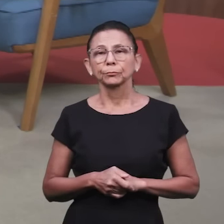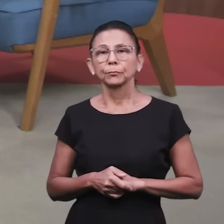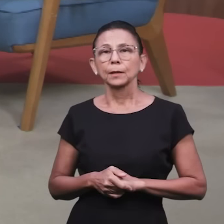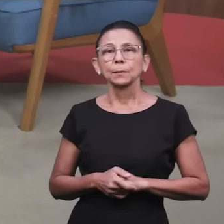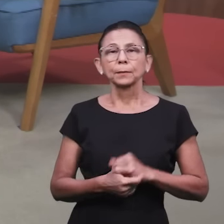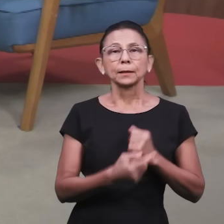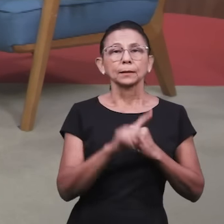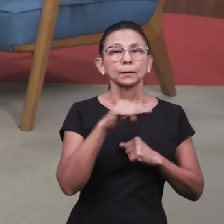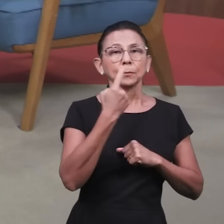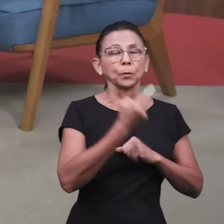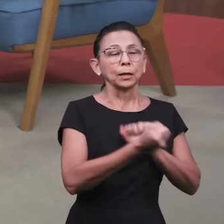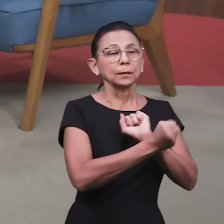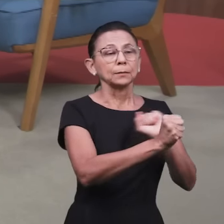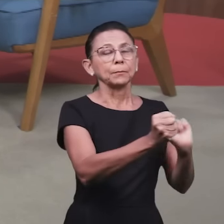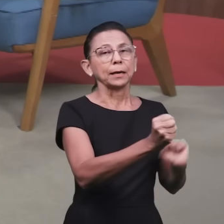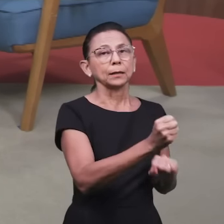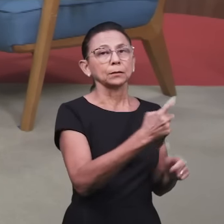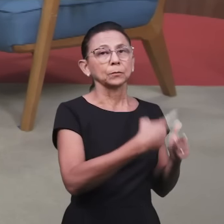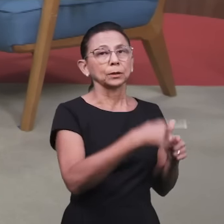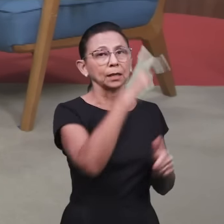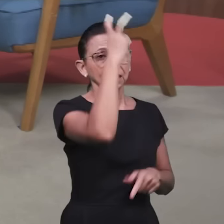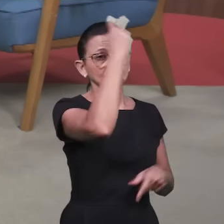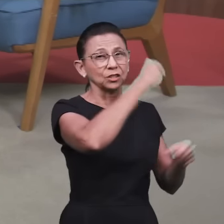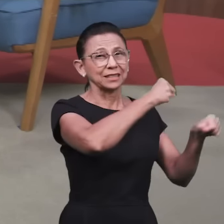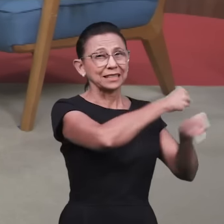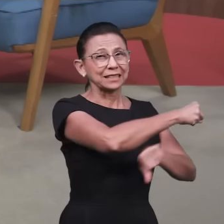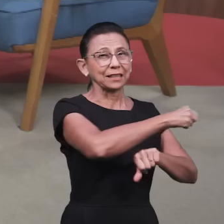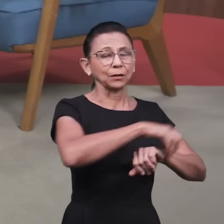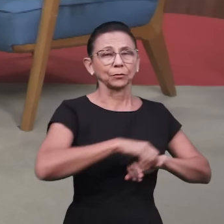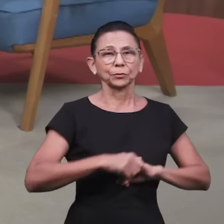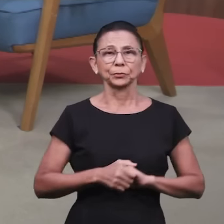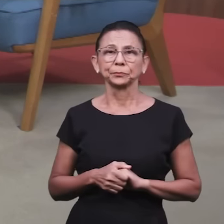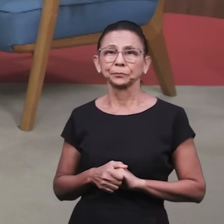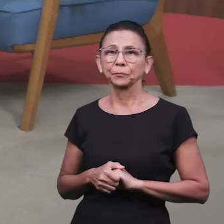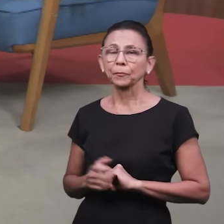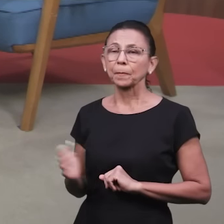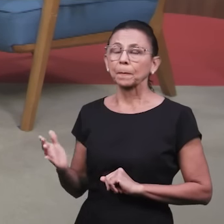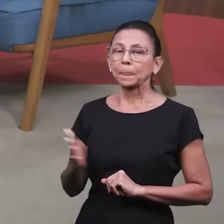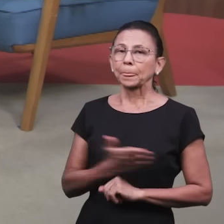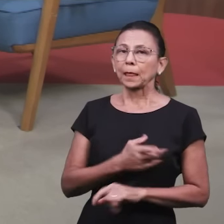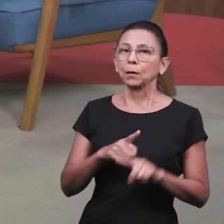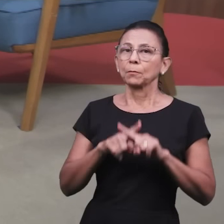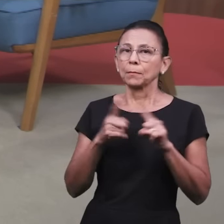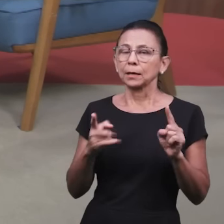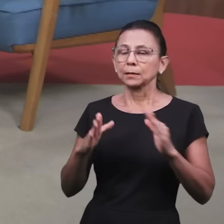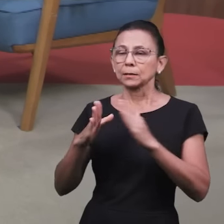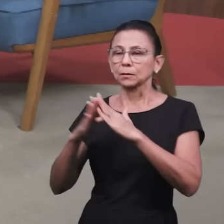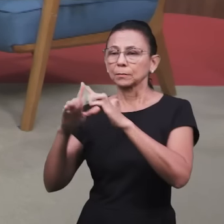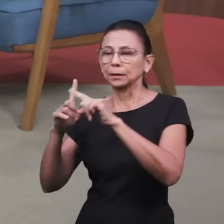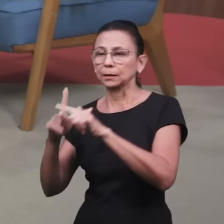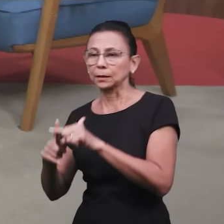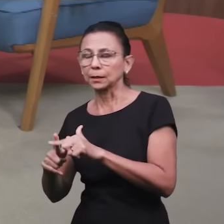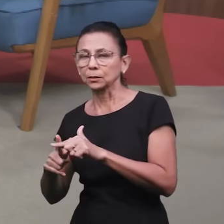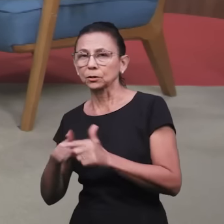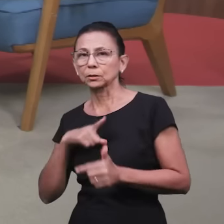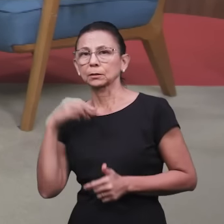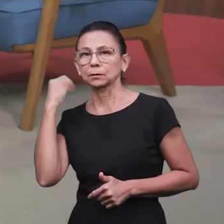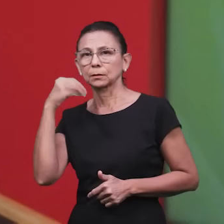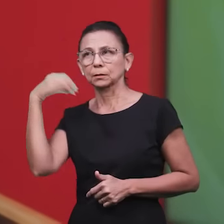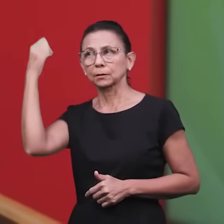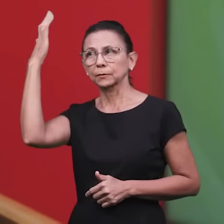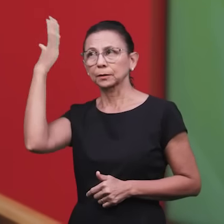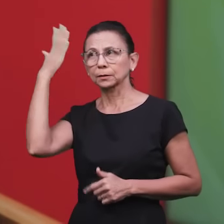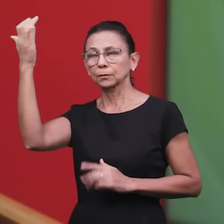homem, através dessa ação do Espírito Santo, uma igreja que tem experiência com revelação, com